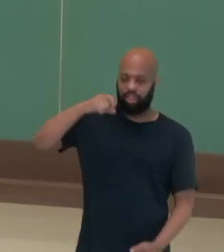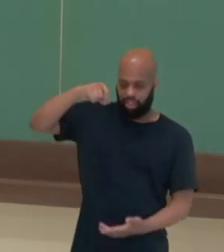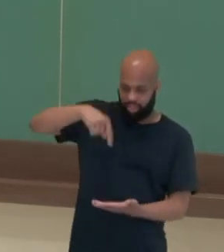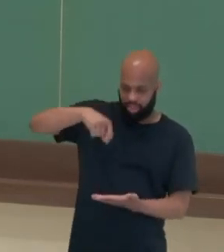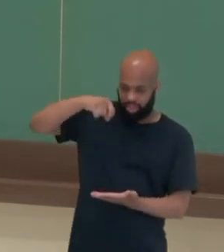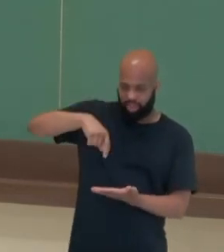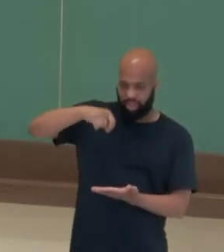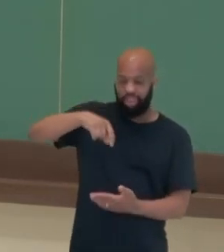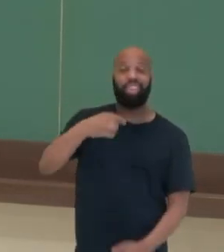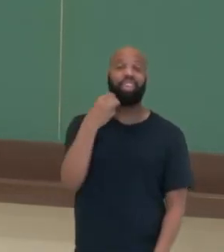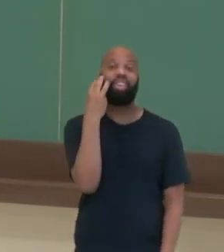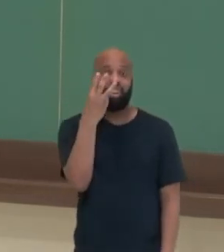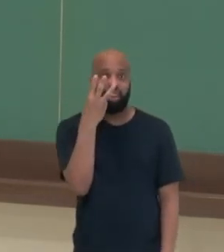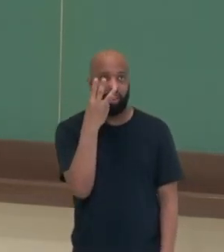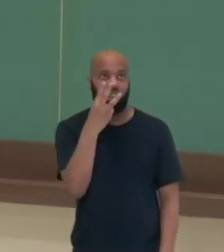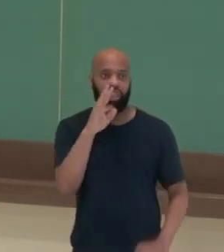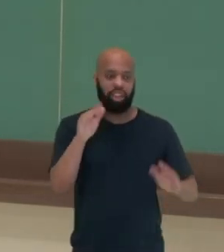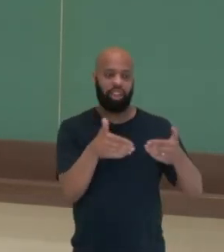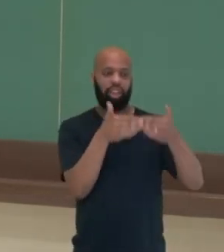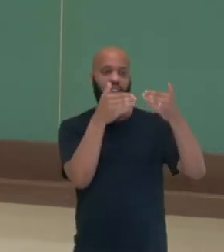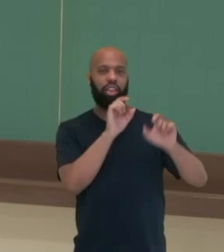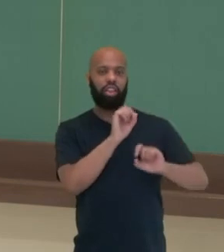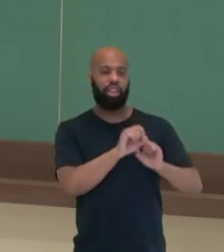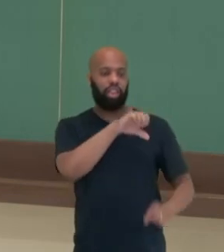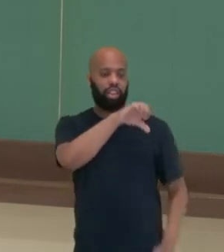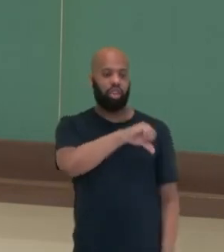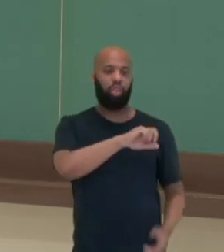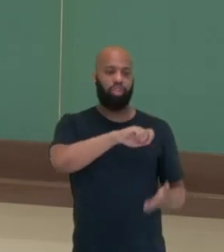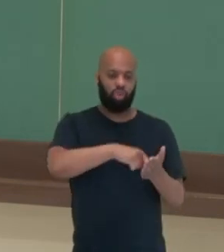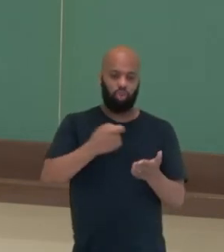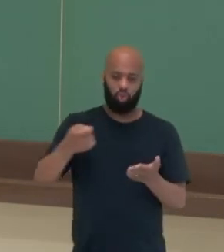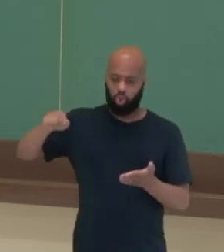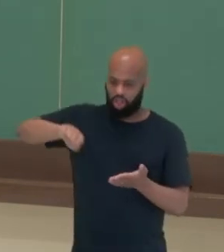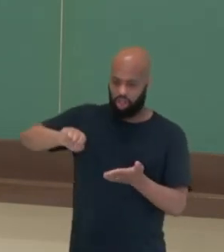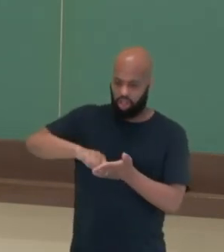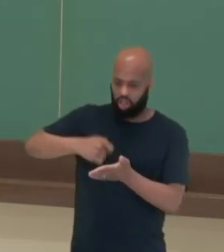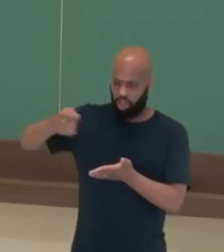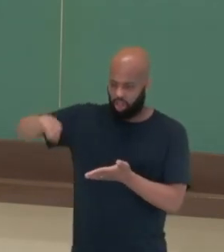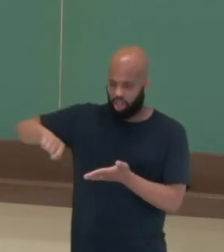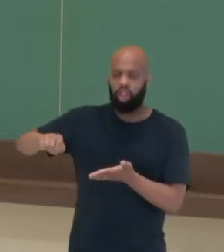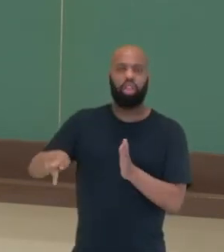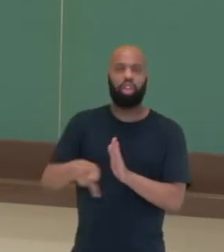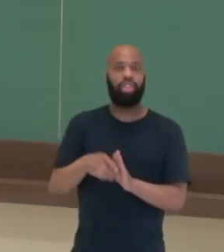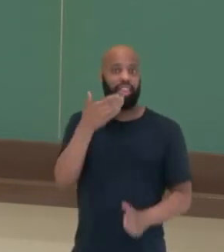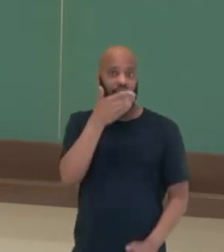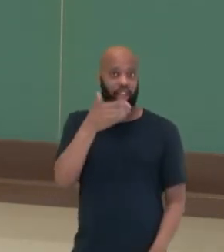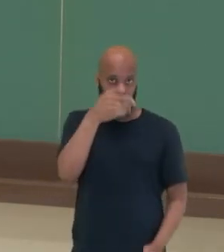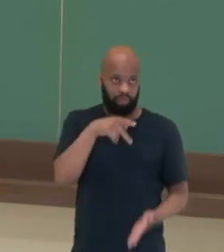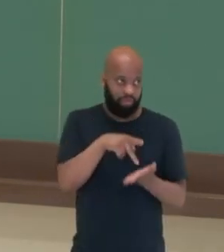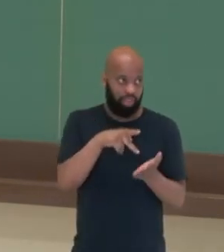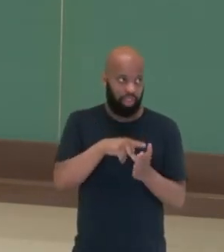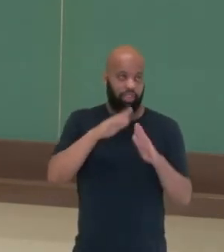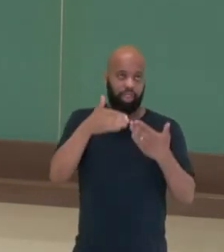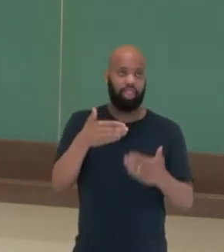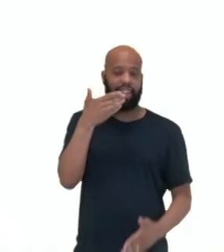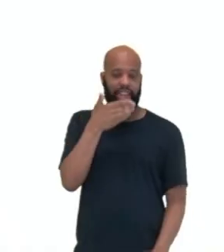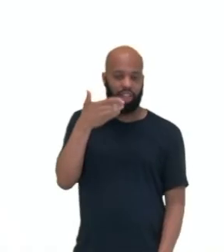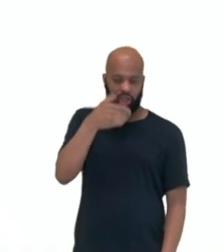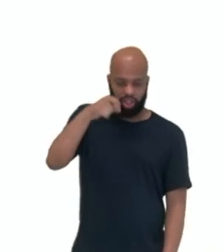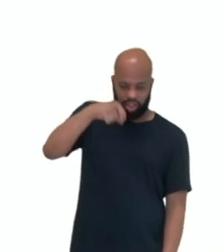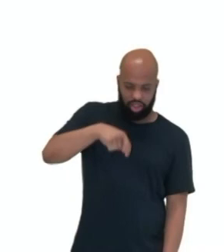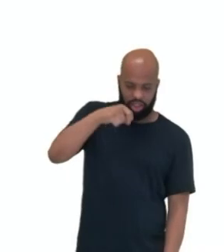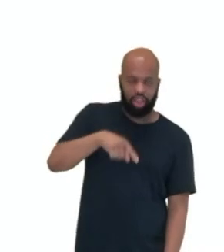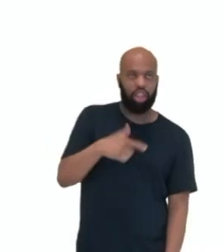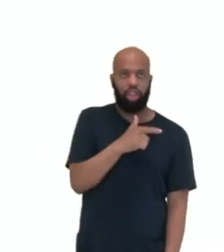adoçante equivale a 9 colheres de açúcares, né? Então, esses adoçantes sintéticos não